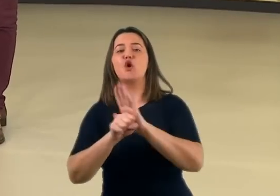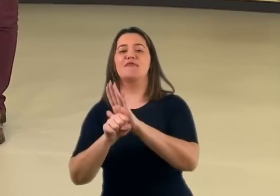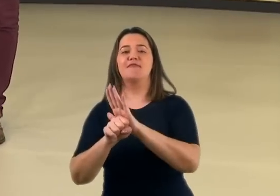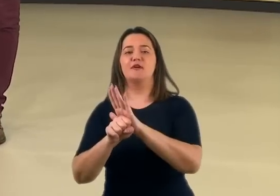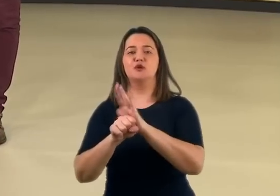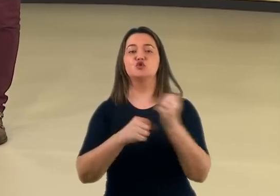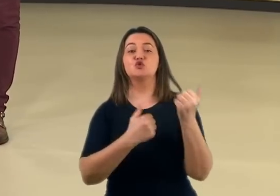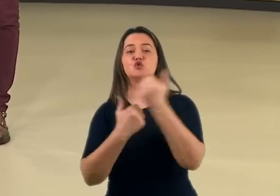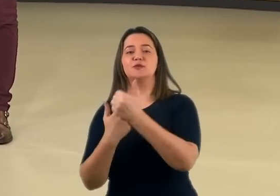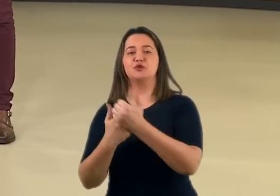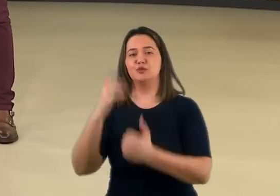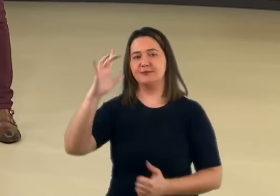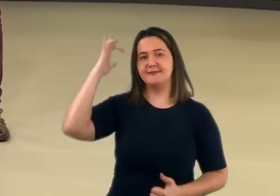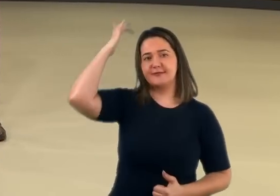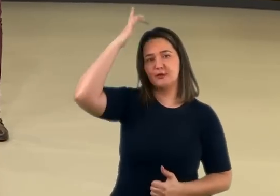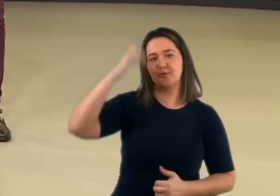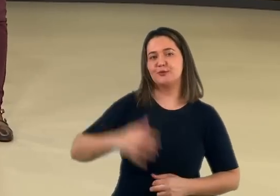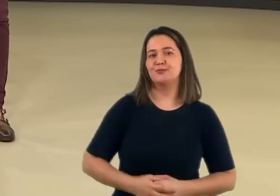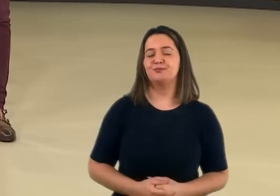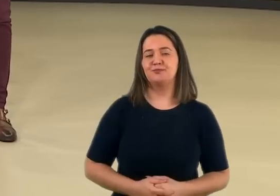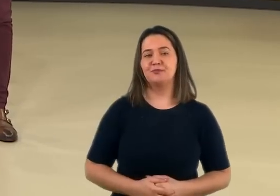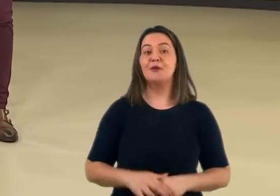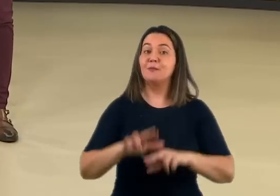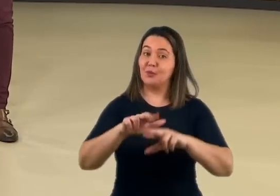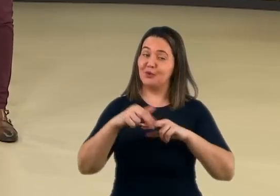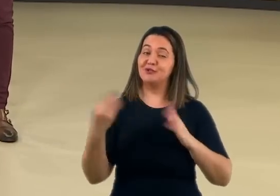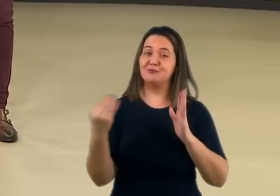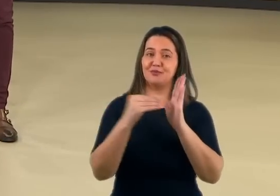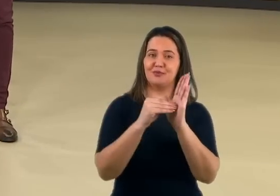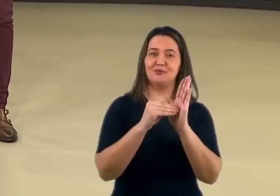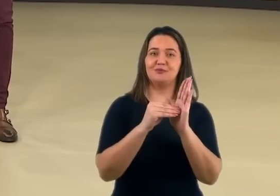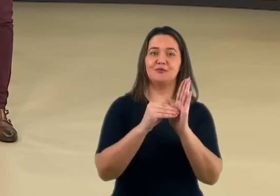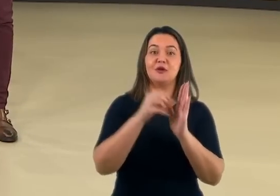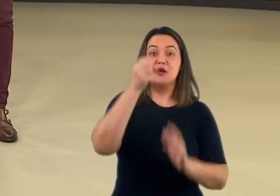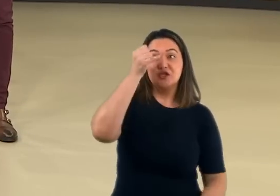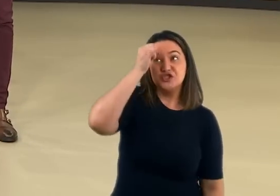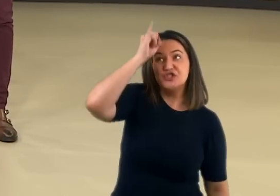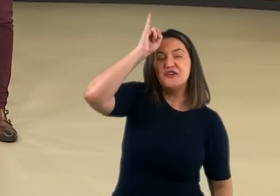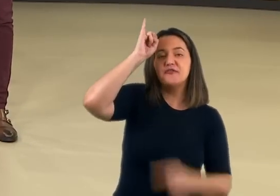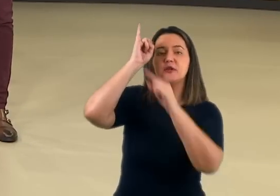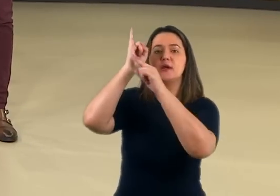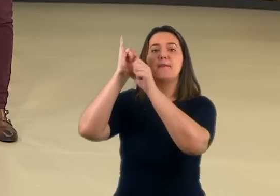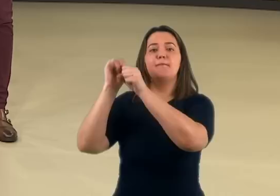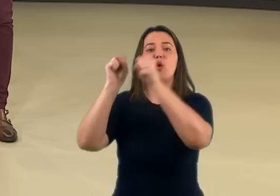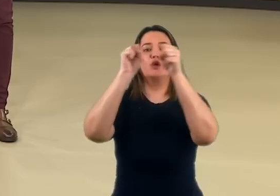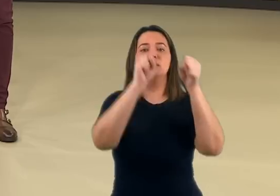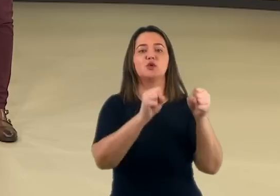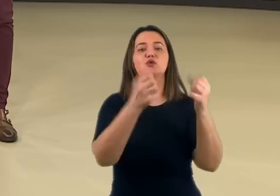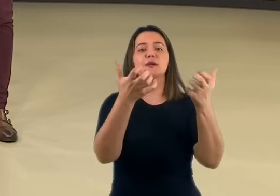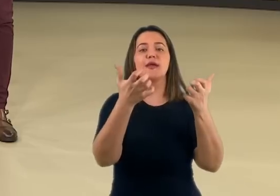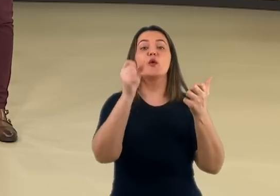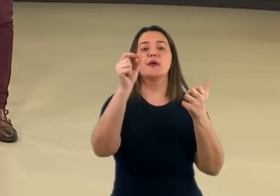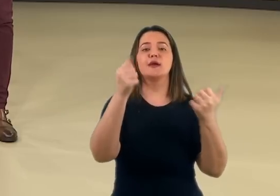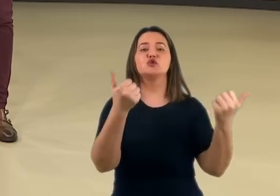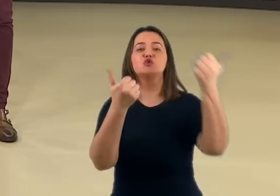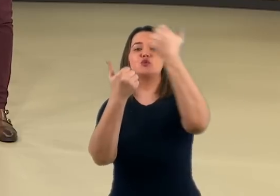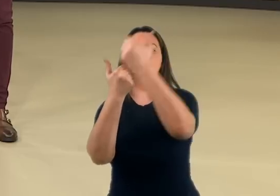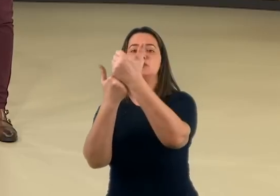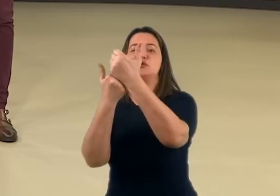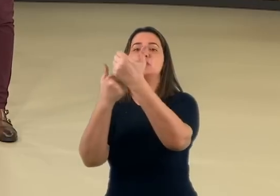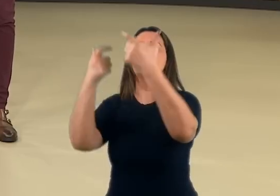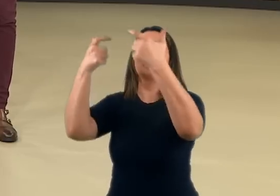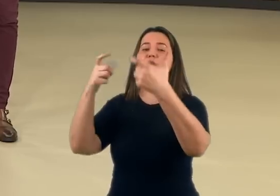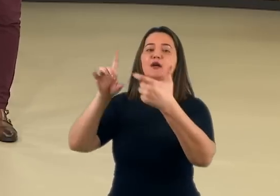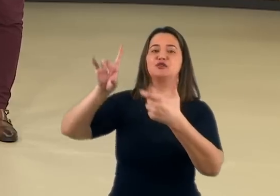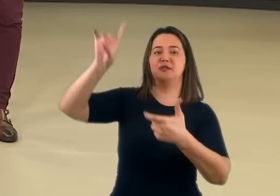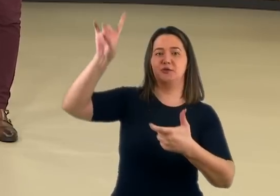exatamente isso que nós temos no livro de Daniel. Um pequeno chifre poderoso que quer ocupar o lugar sagrado de Deus. Por isso